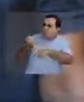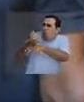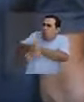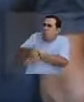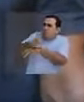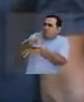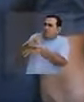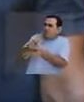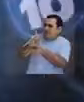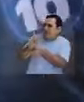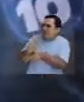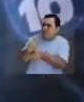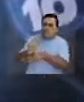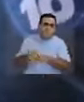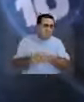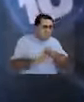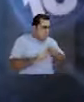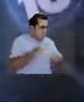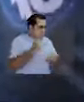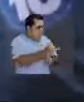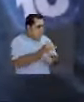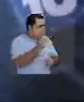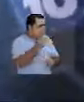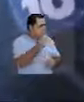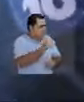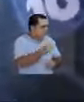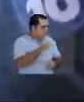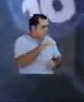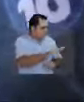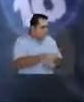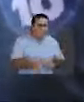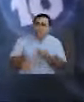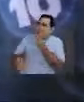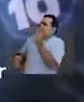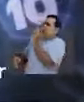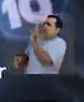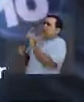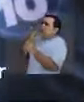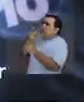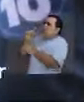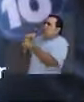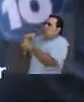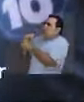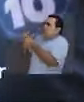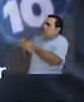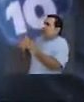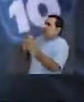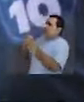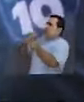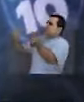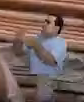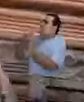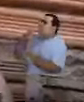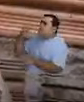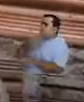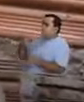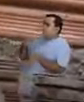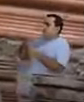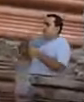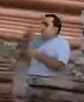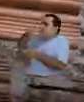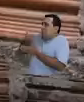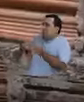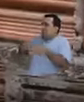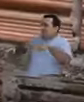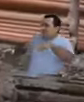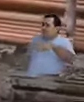osso e o nervo. E eles falam o que pra senhora? Não dão nenhuma resposta? Eles não falam nada, só mandou eu ficar em casa pra chamar e não ligo. Eu tô quase perdendo a